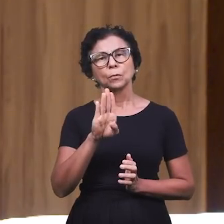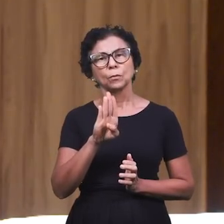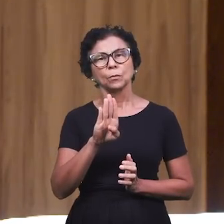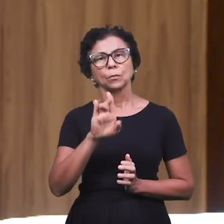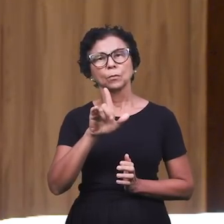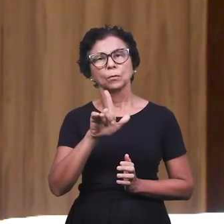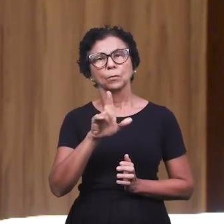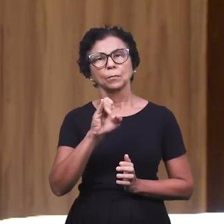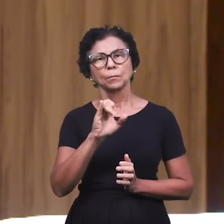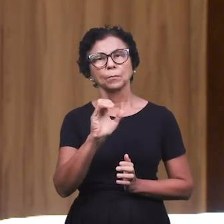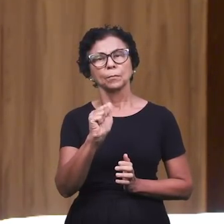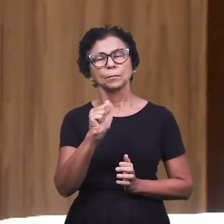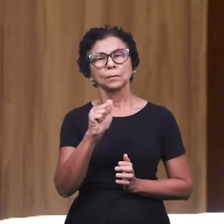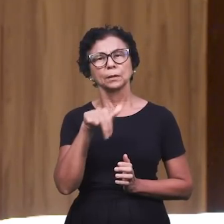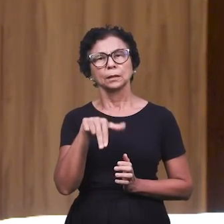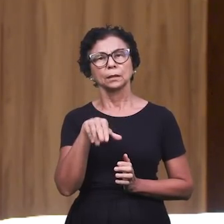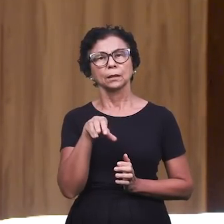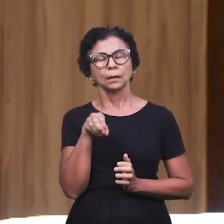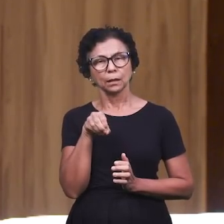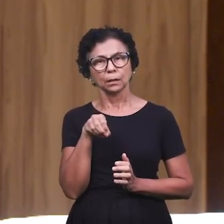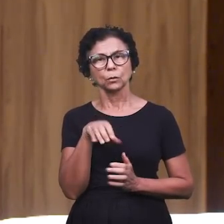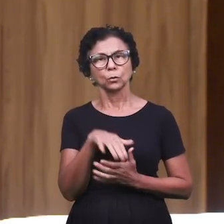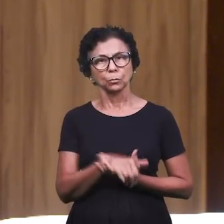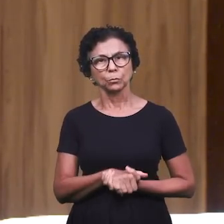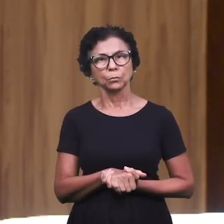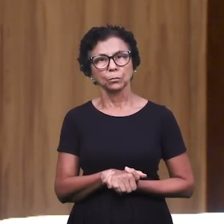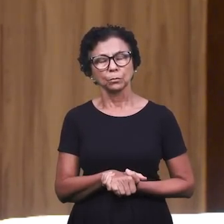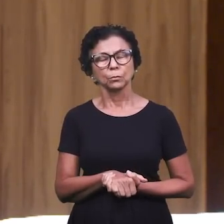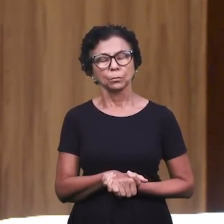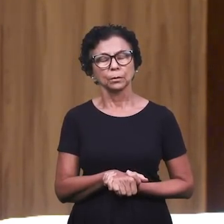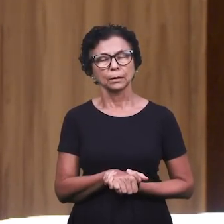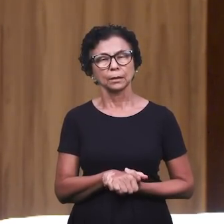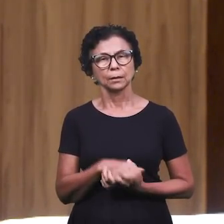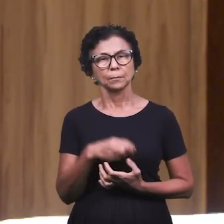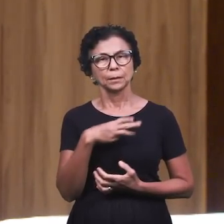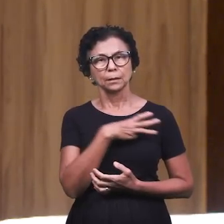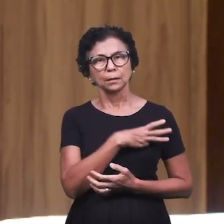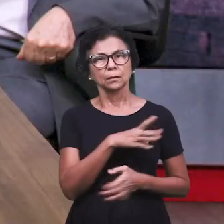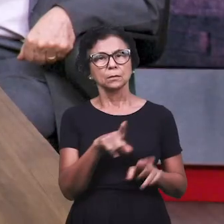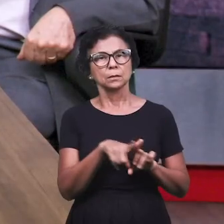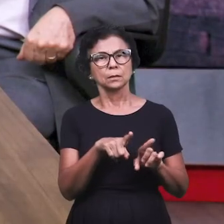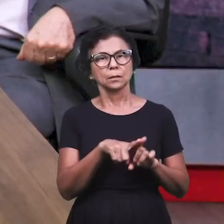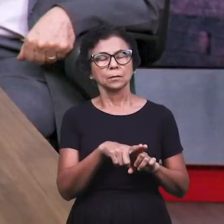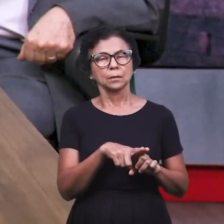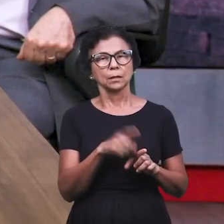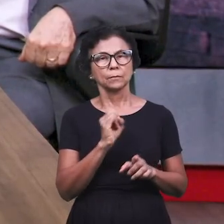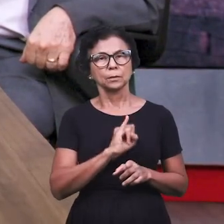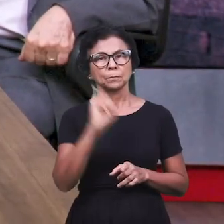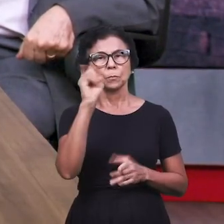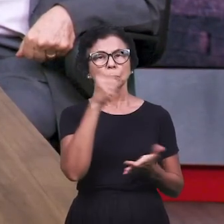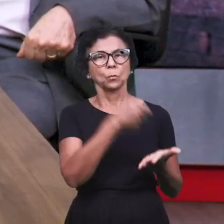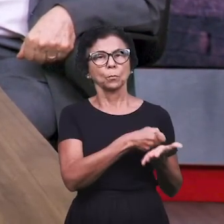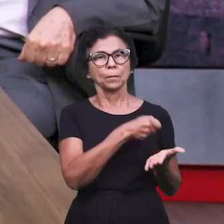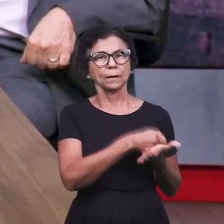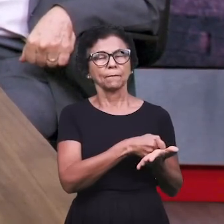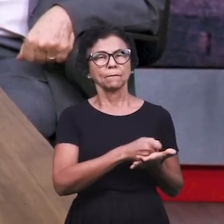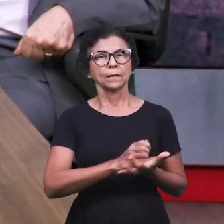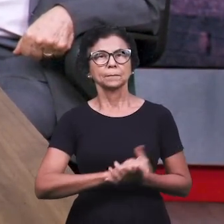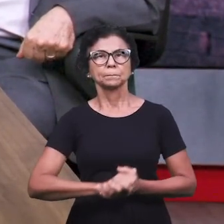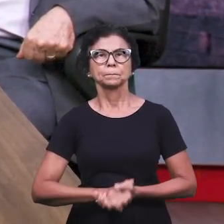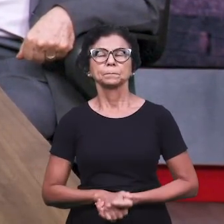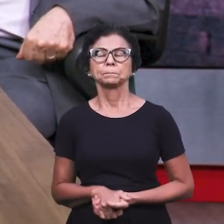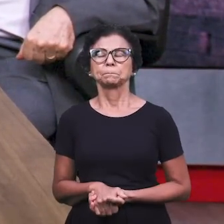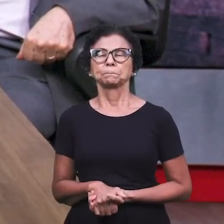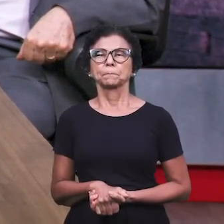e ao ser chamado, ele trabalhava como cobrador de impostos, né? Quer falar, pastor Sermão? O